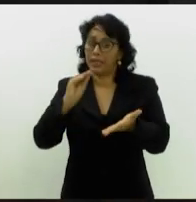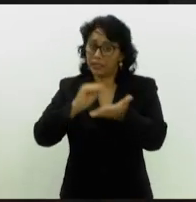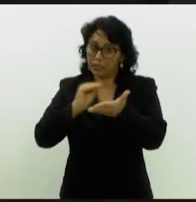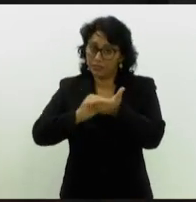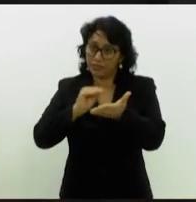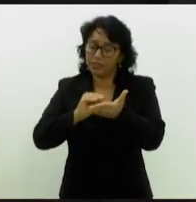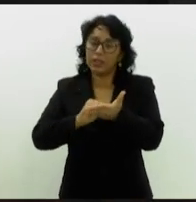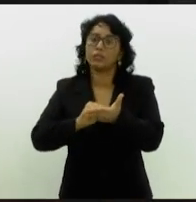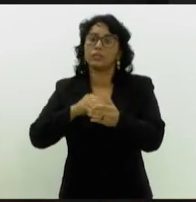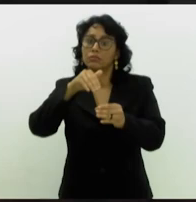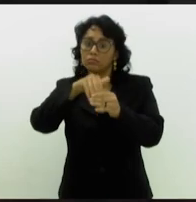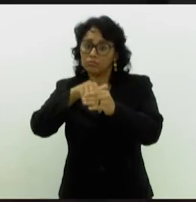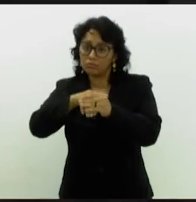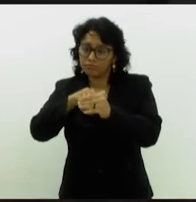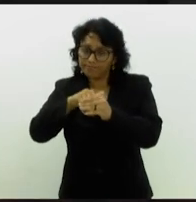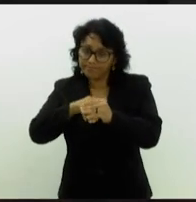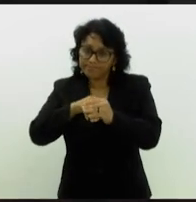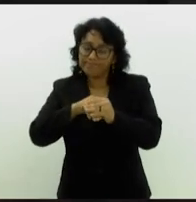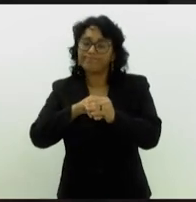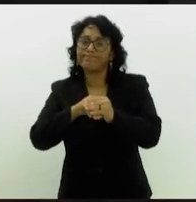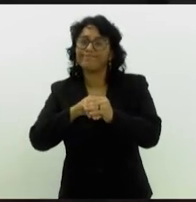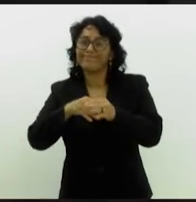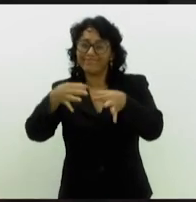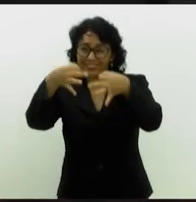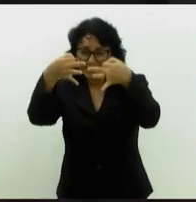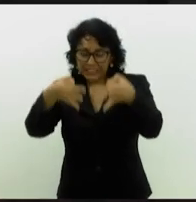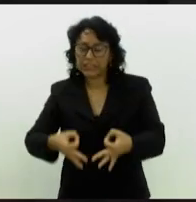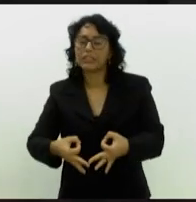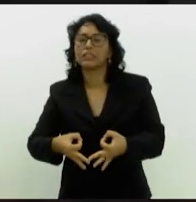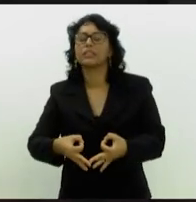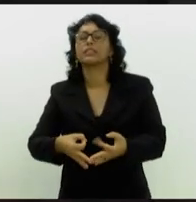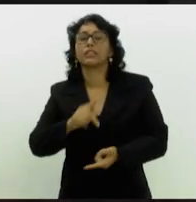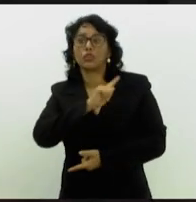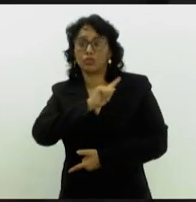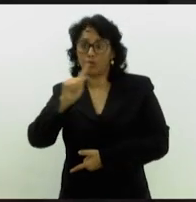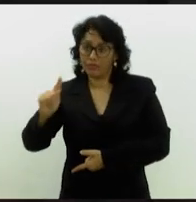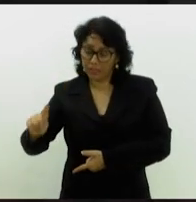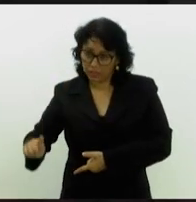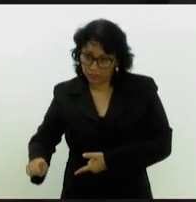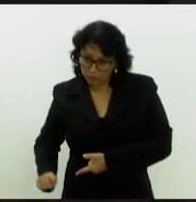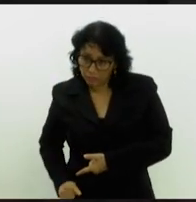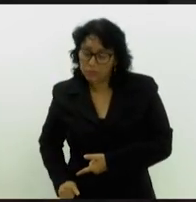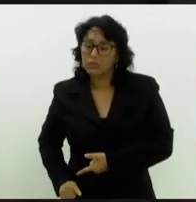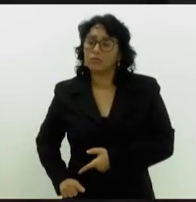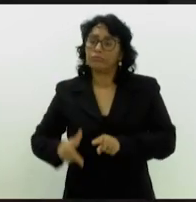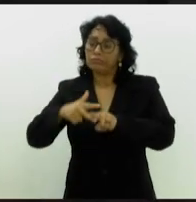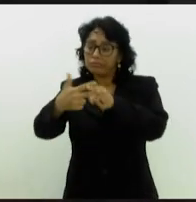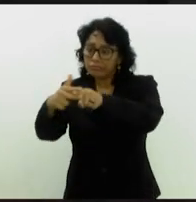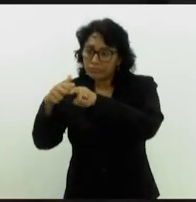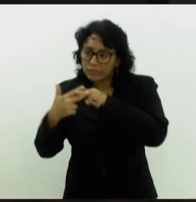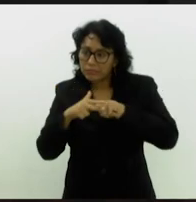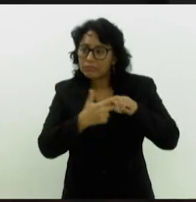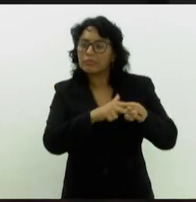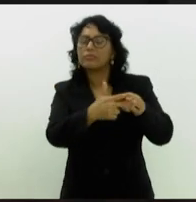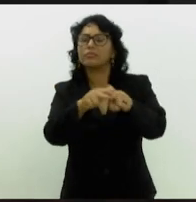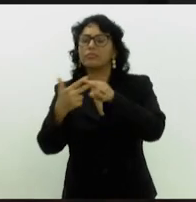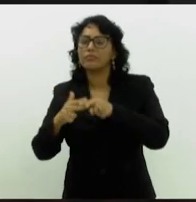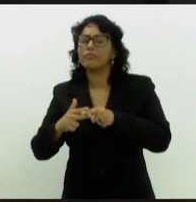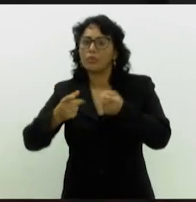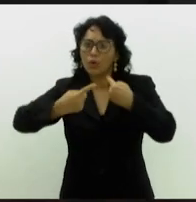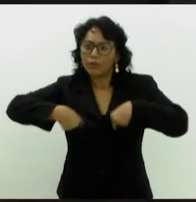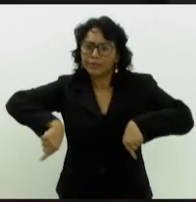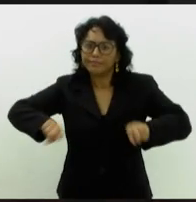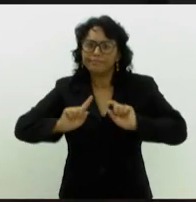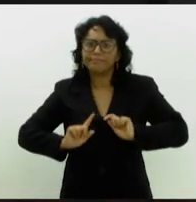pede um clamor aqui já ao Governador das que falta regulamentação que regulamente porque a gente precisa de fato